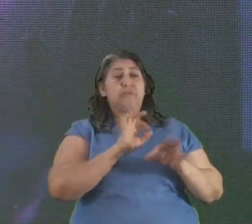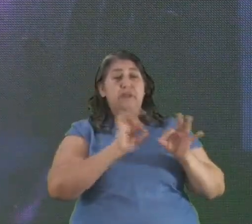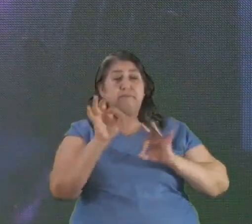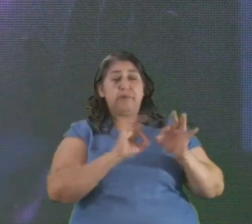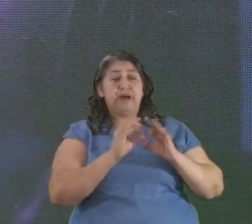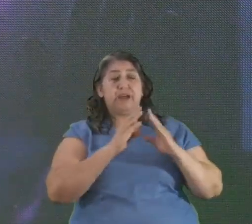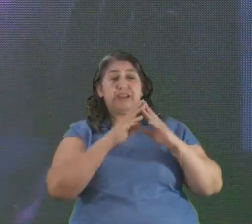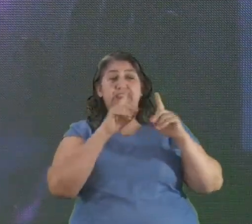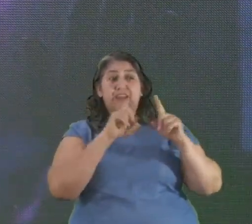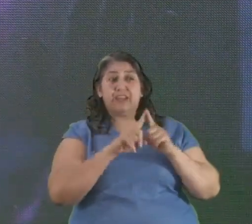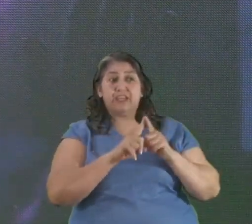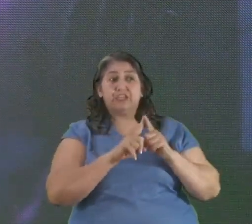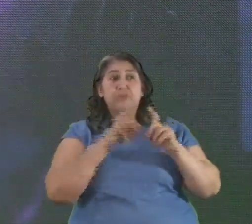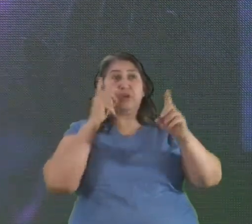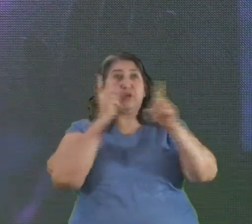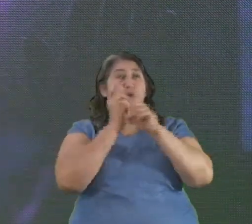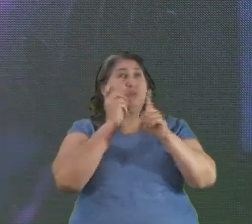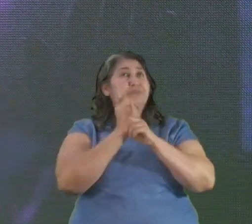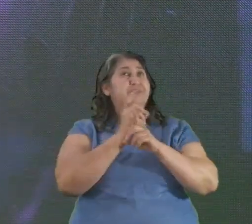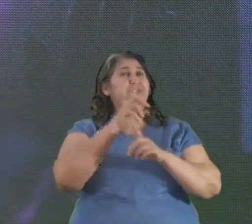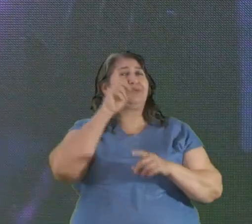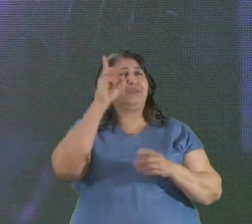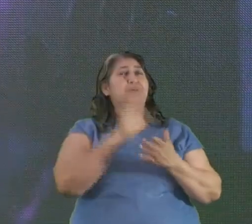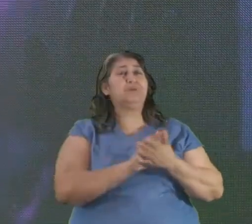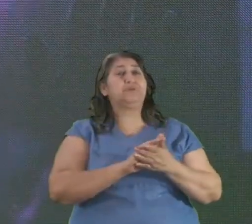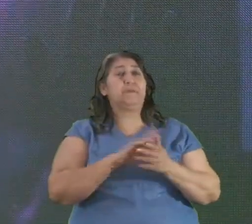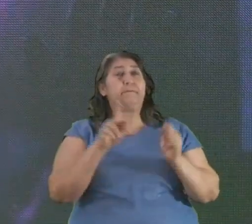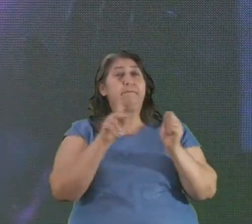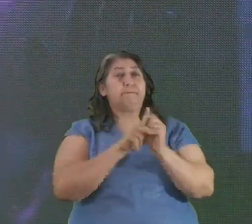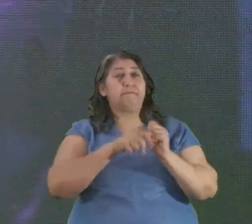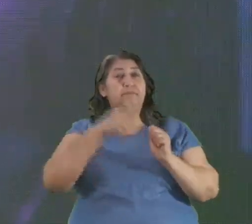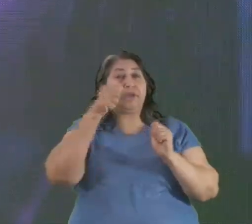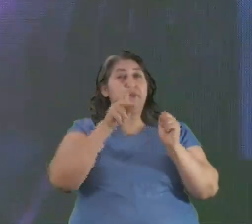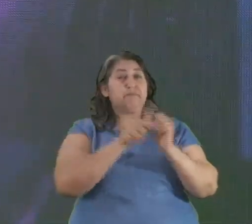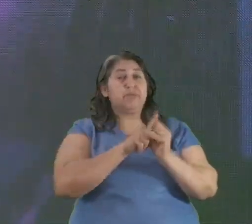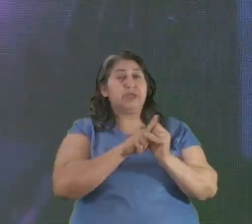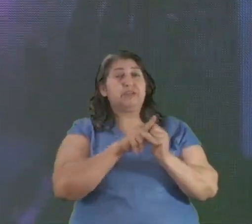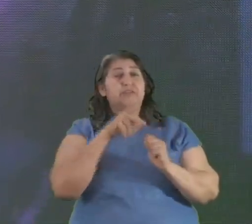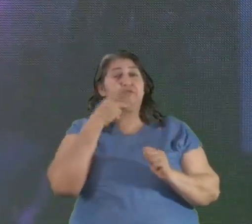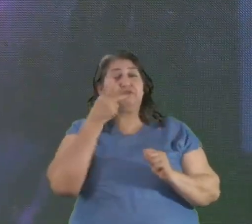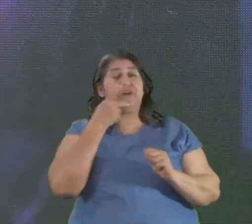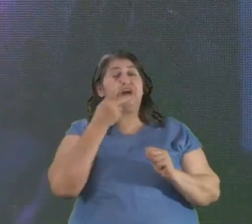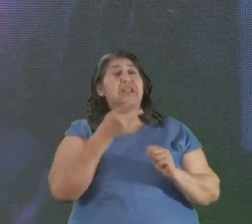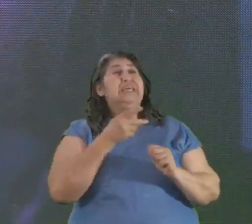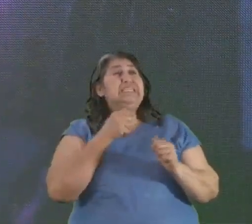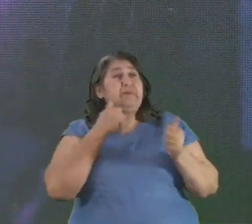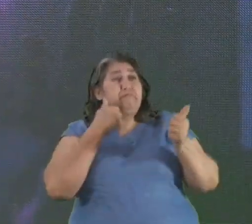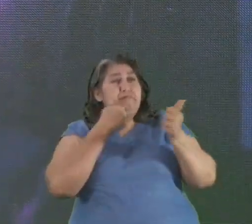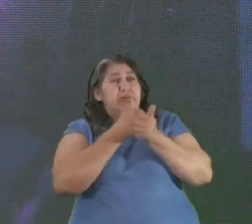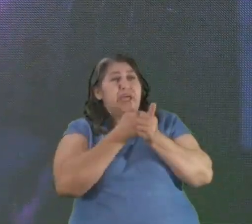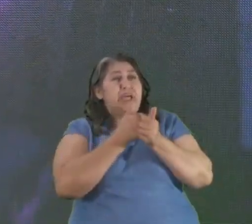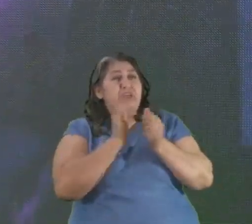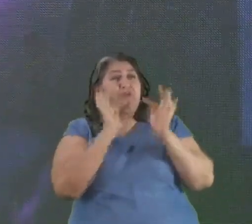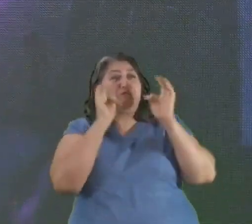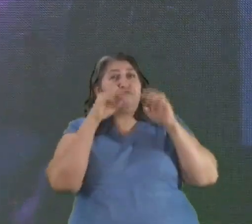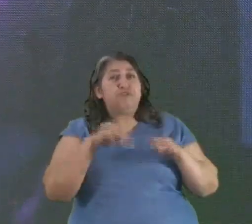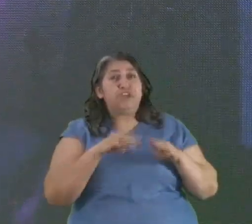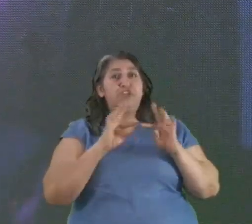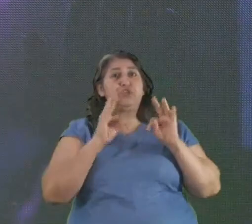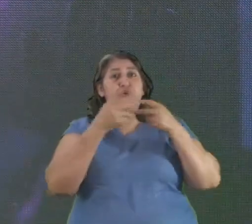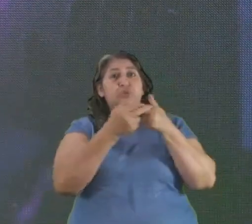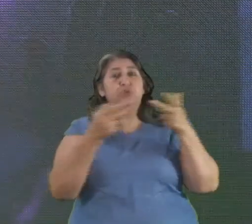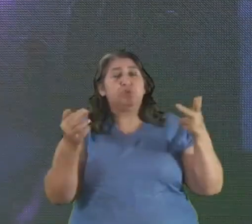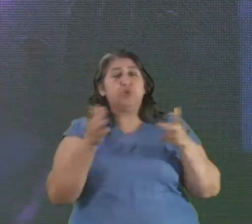encontrares com teu Deus. 1 Pedro 4:7-9 diz: mas já está próximo o fim de todas as coisas, portanto